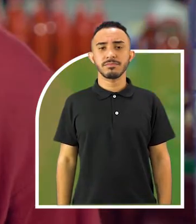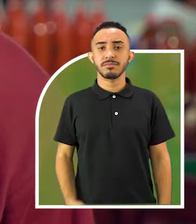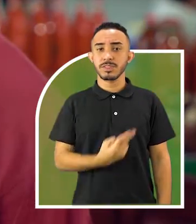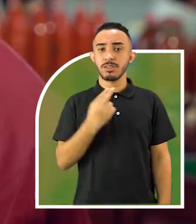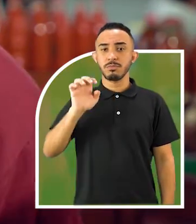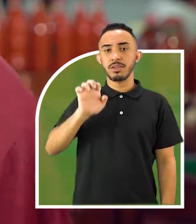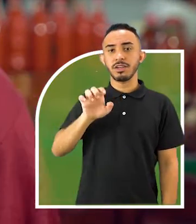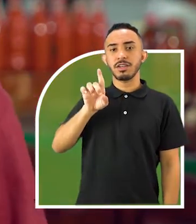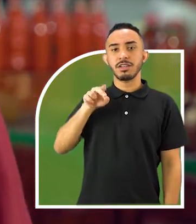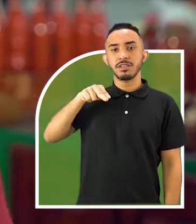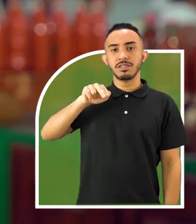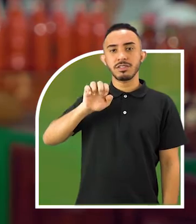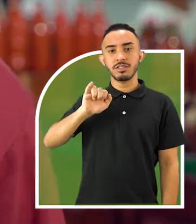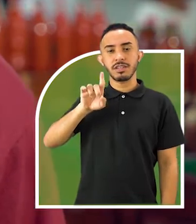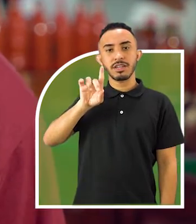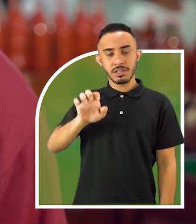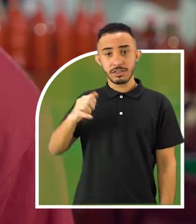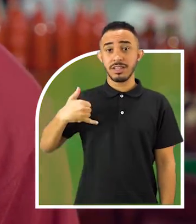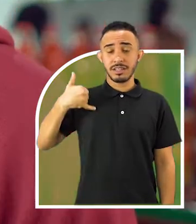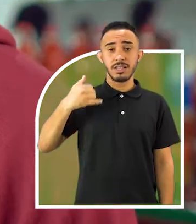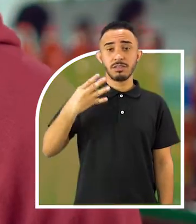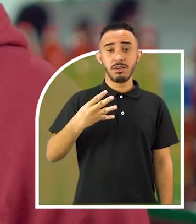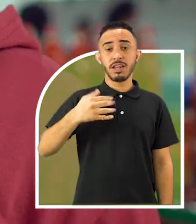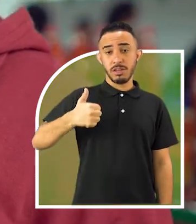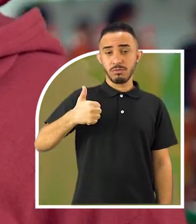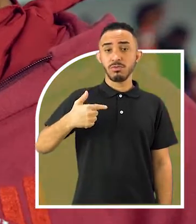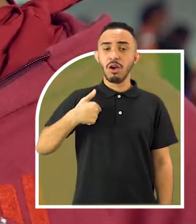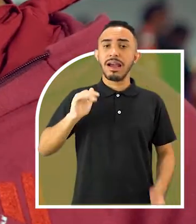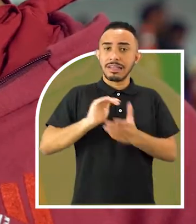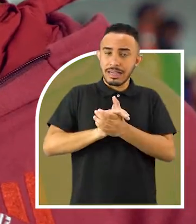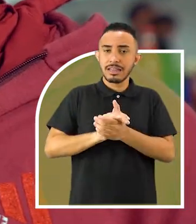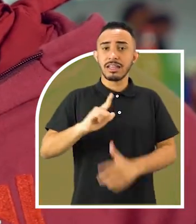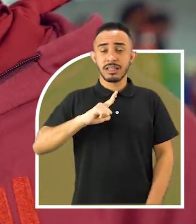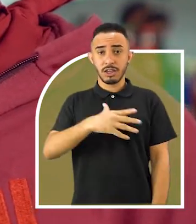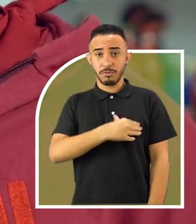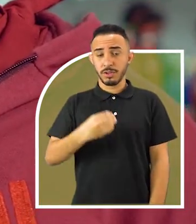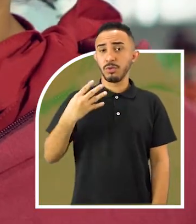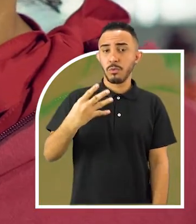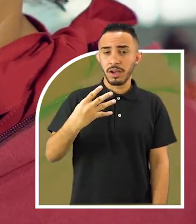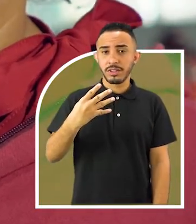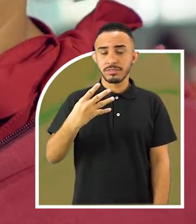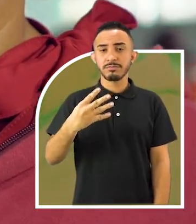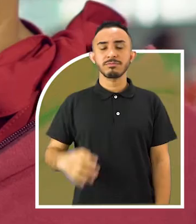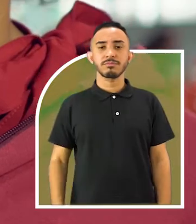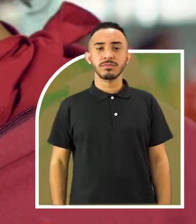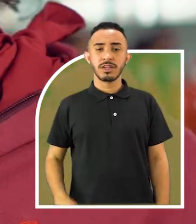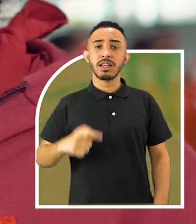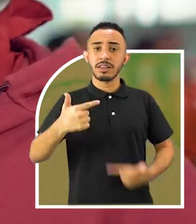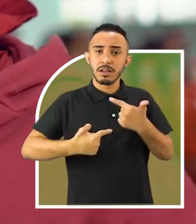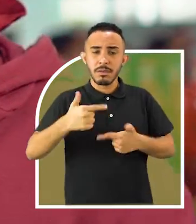Eu me chamo Edineide Barbosa Araújo, 41 anos, sou casada, eu tenho 4 filhos, trabalho com